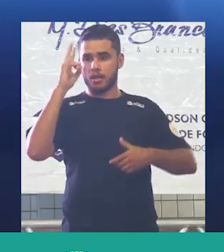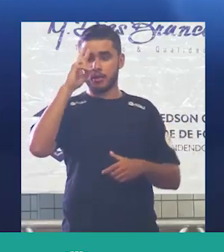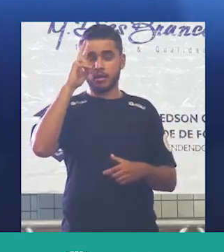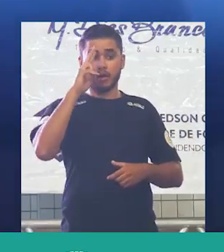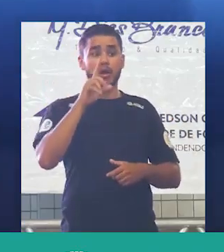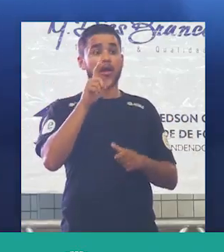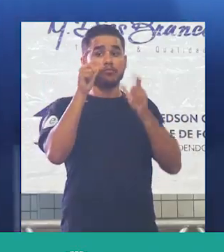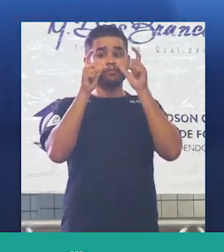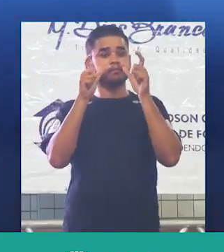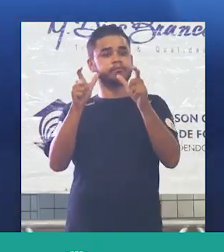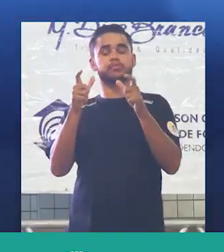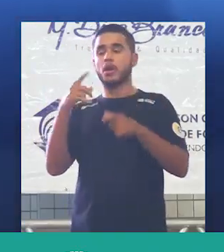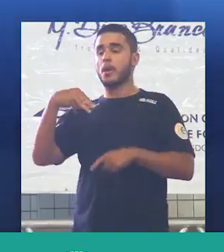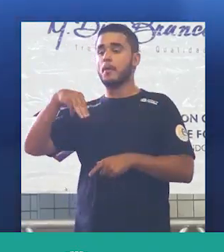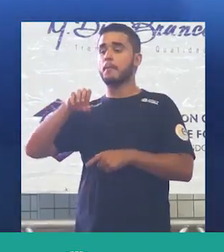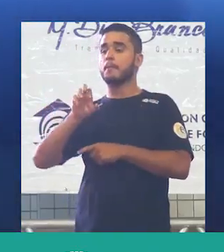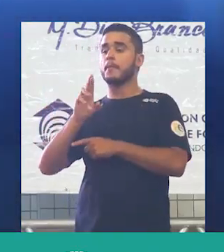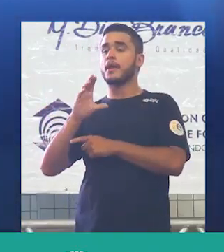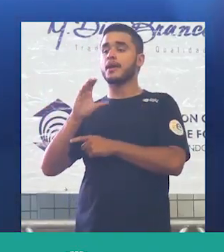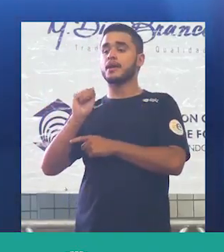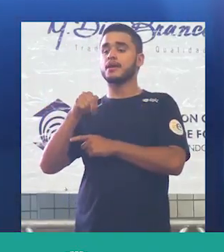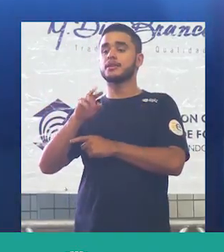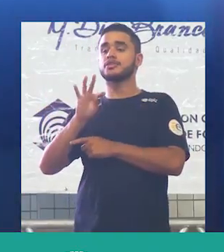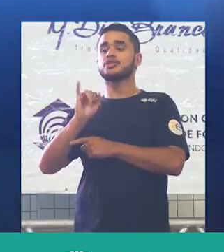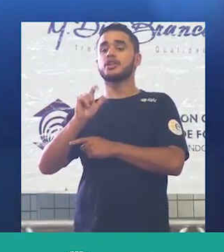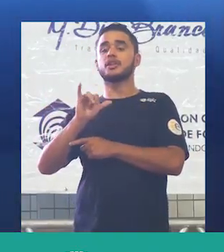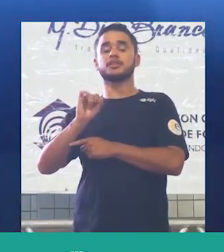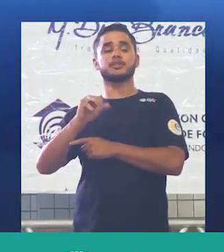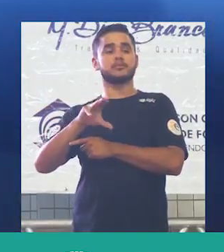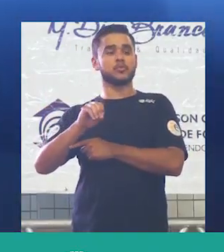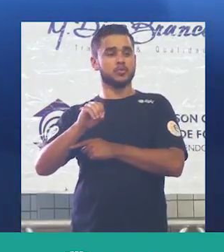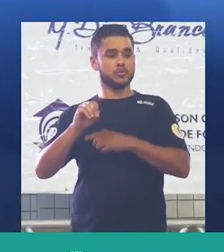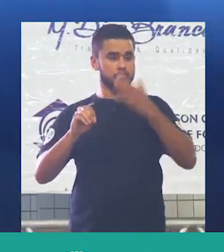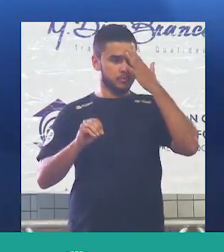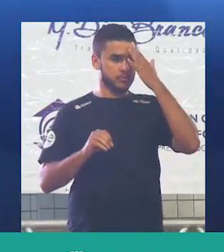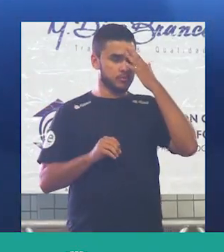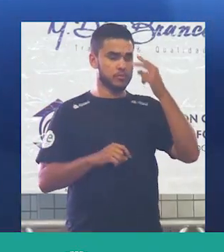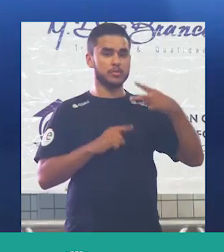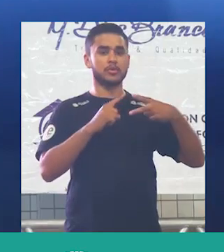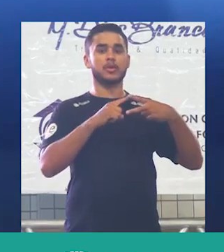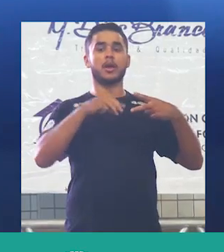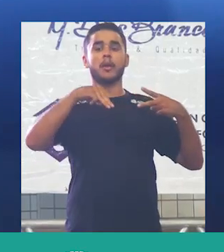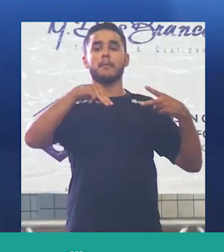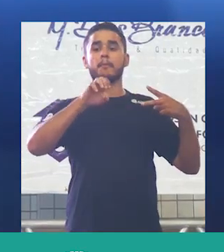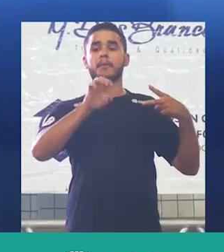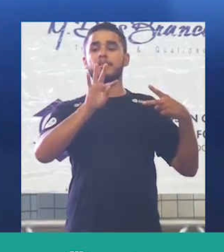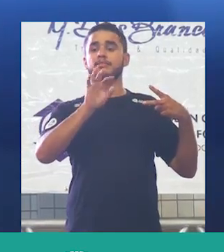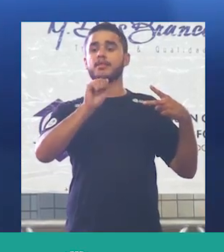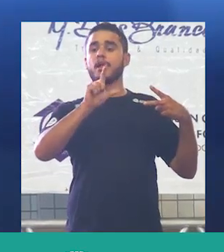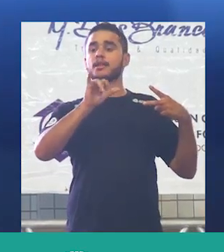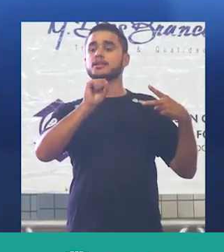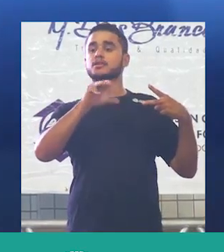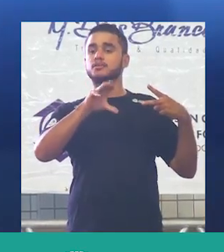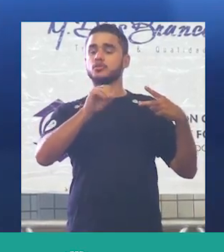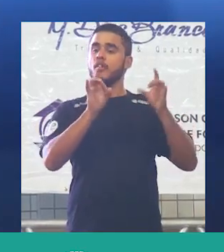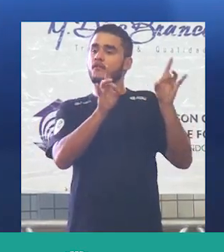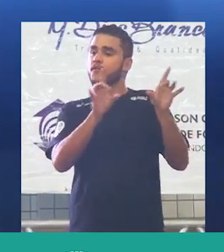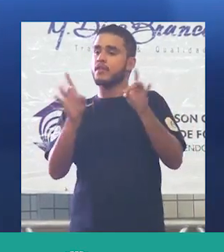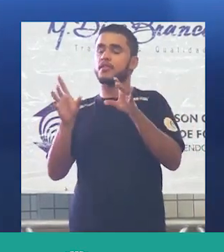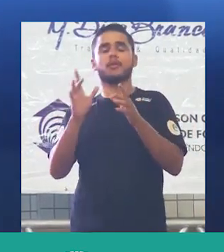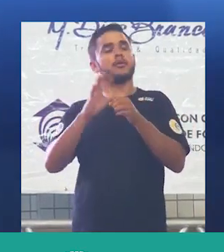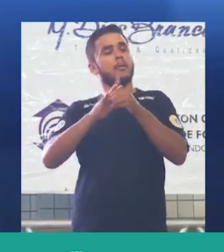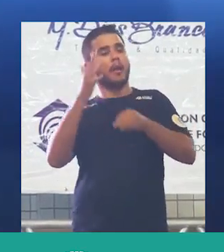em 2 princípios básicos: metalismo e balança comercial favorável. Como é que eu vou ter balança